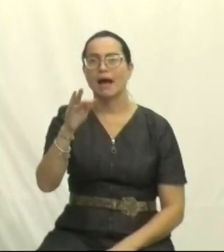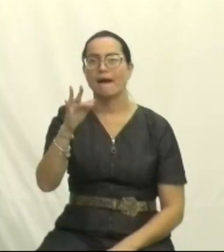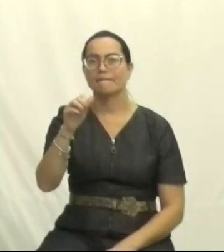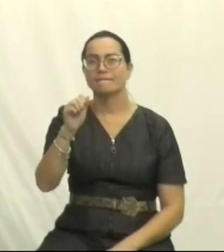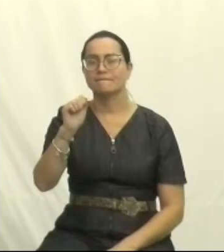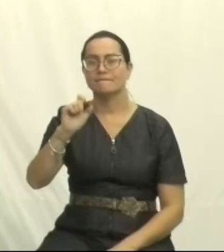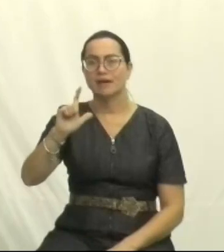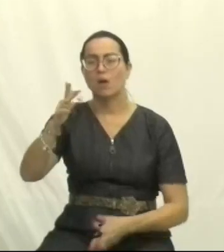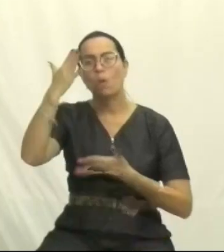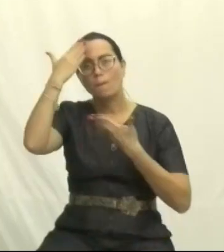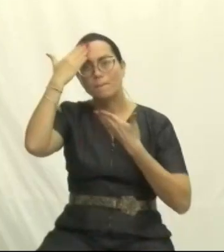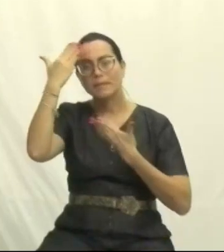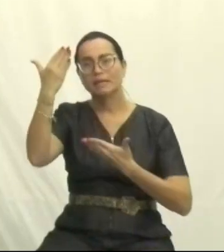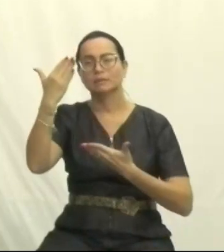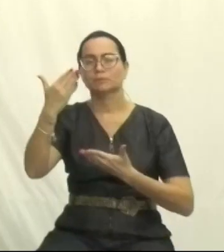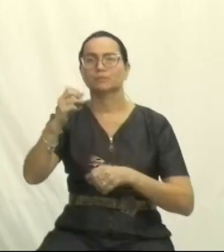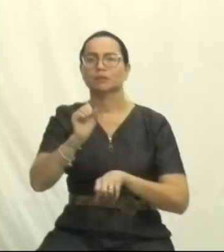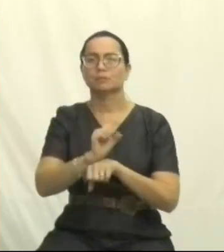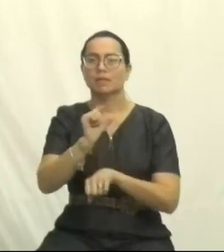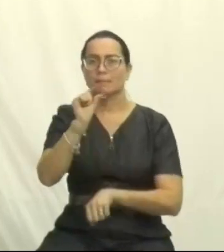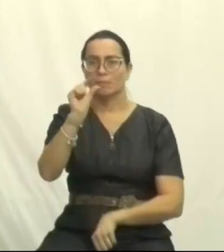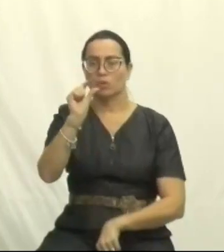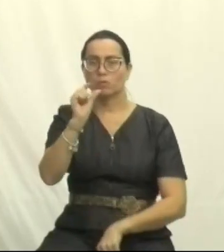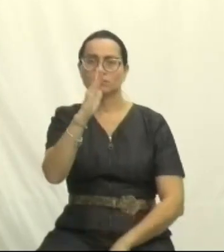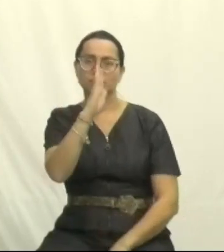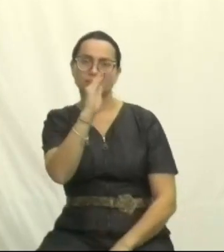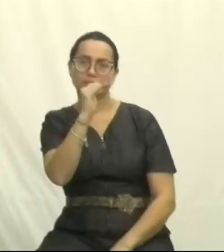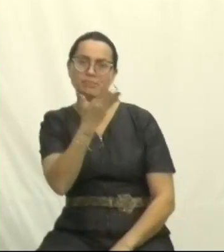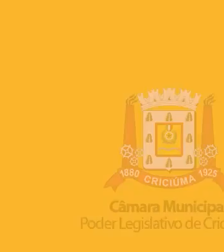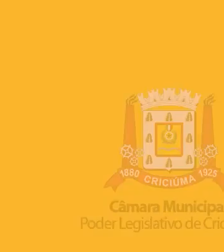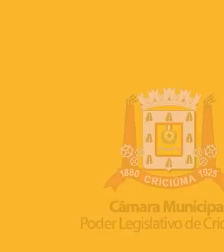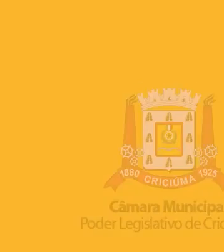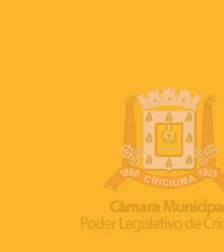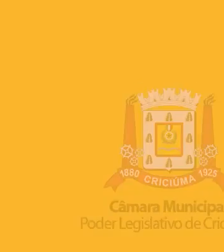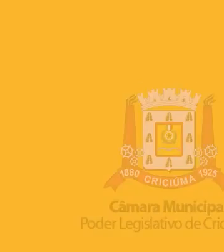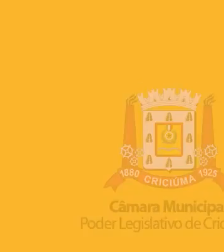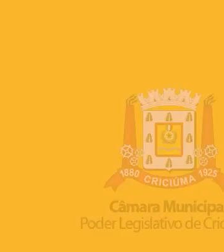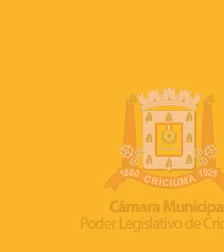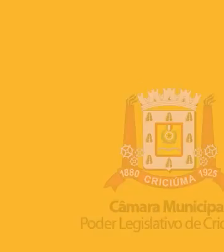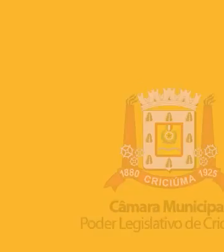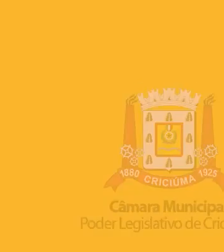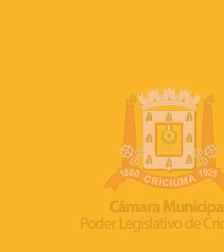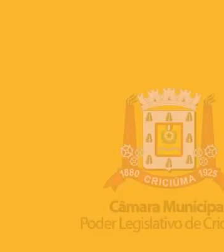obrigado. E nós vamos suspender o trabalho para nos despedir dos nossos convidados.